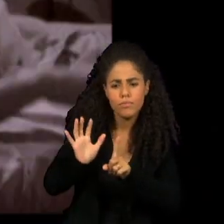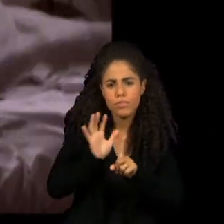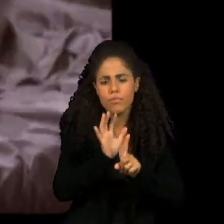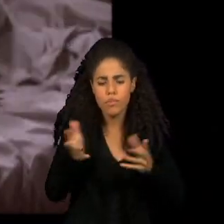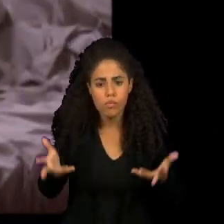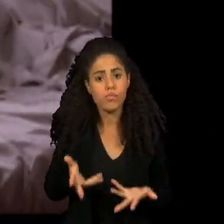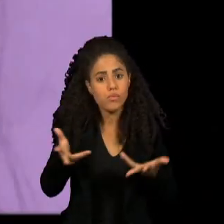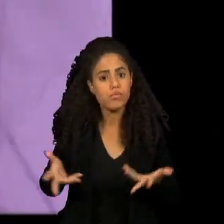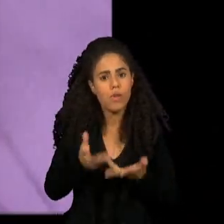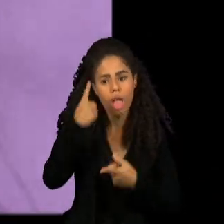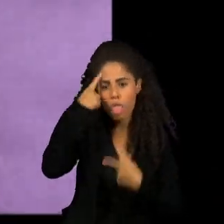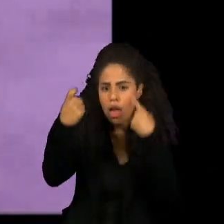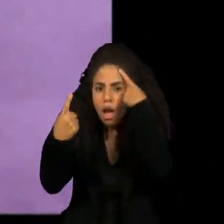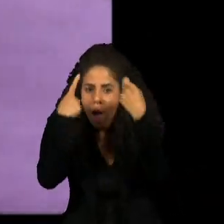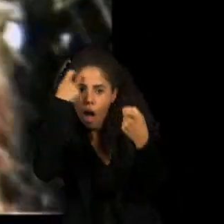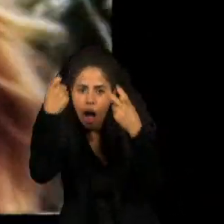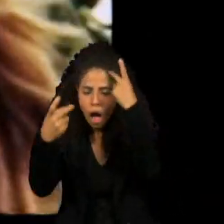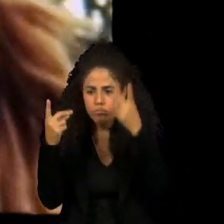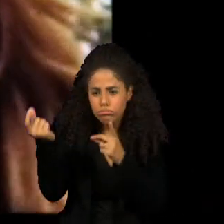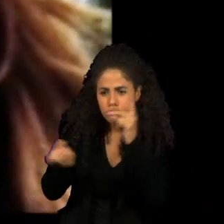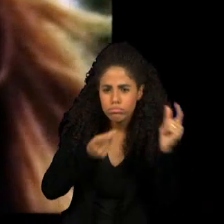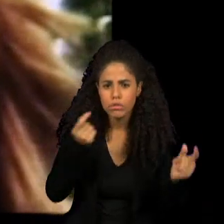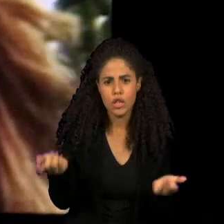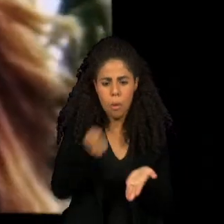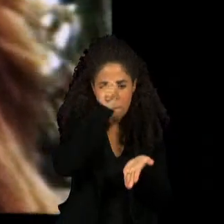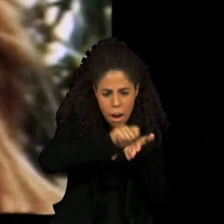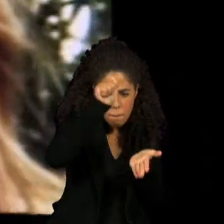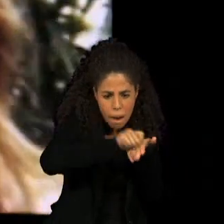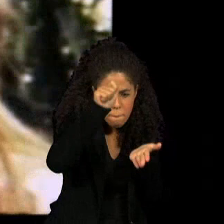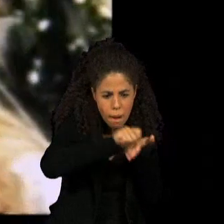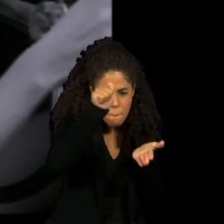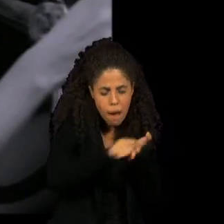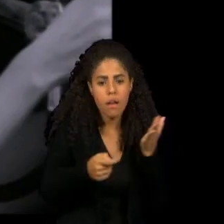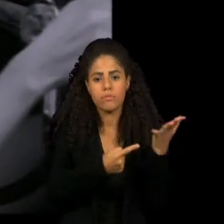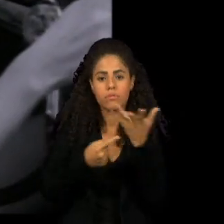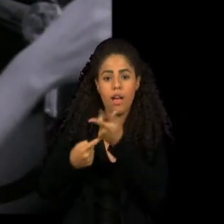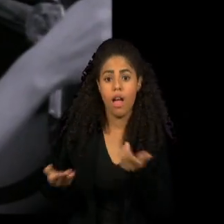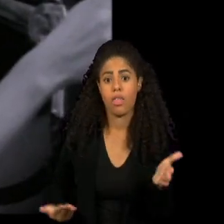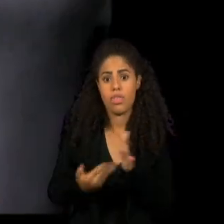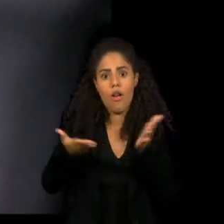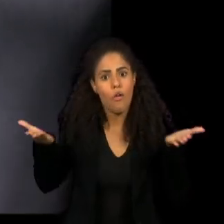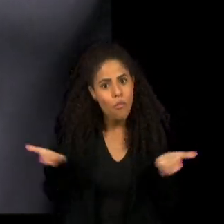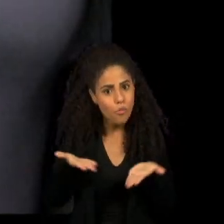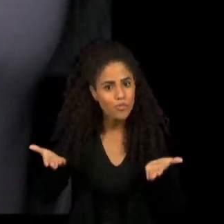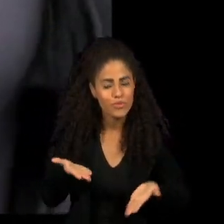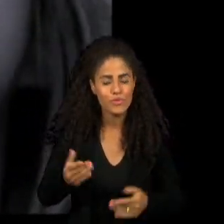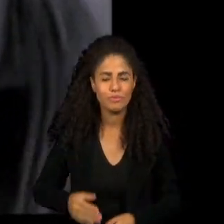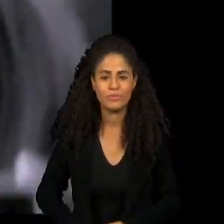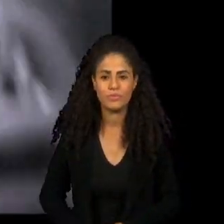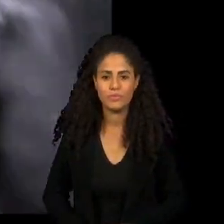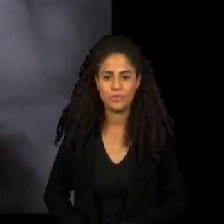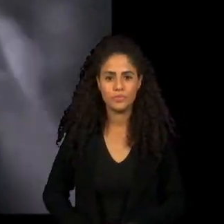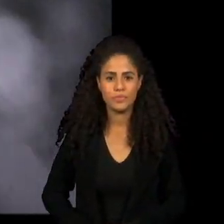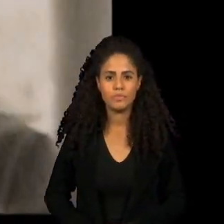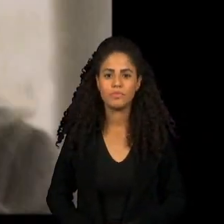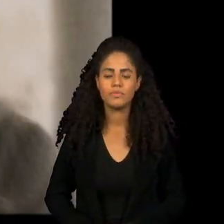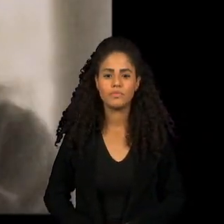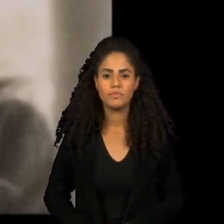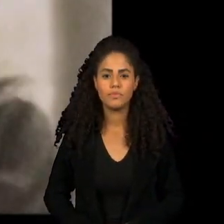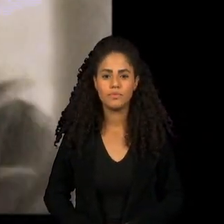frente os seus ideais, pelos quais continua produzindo sua arte até os dias de hoje.